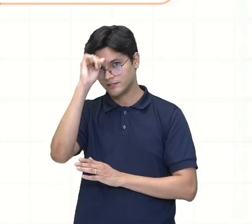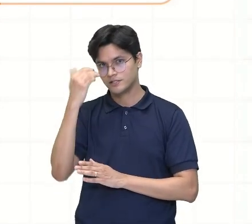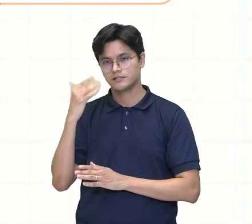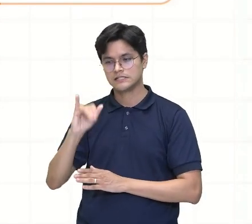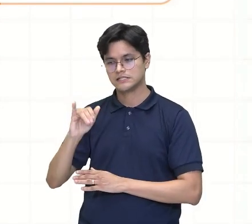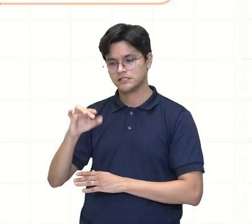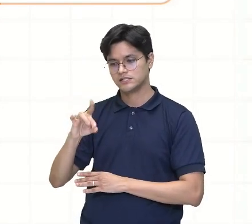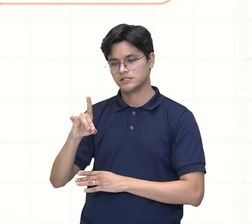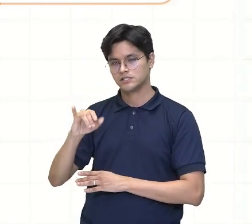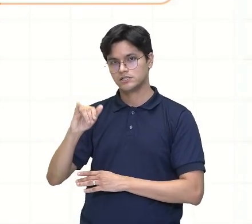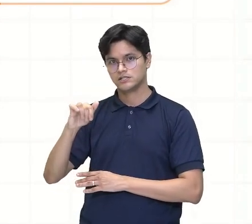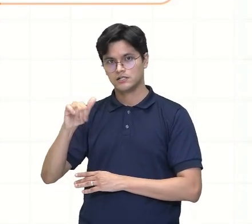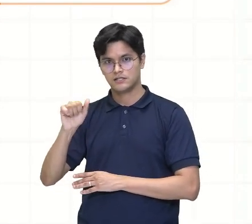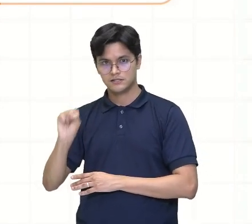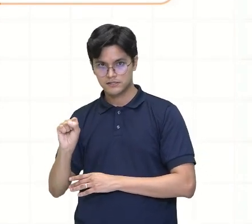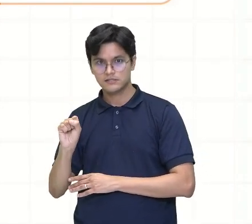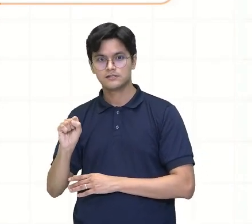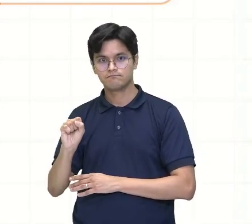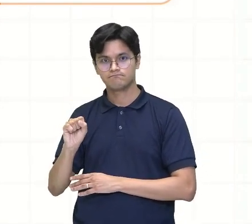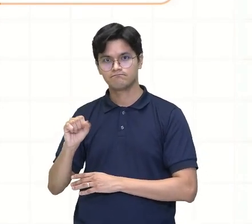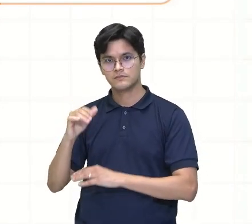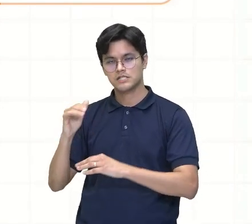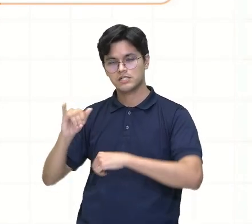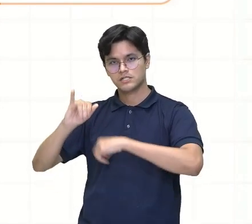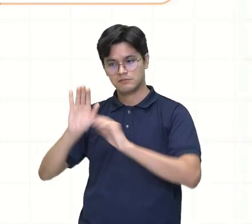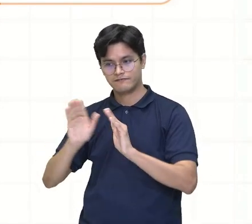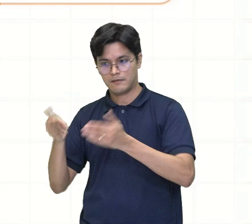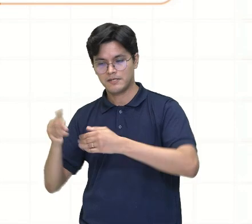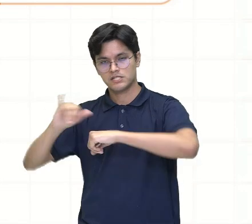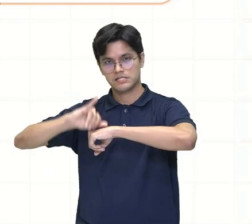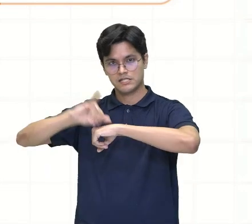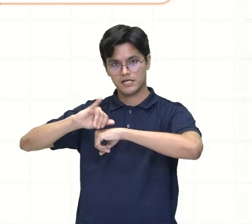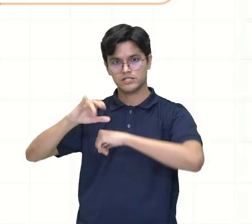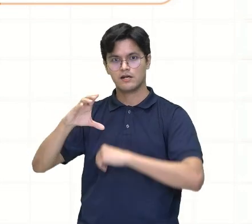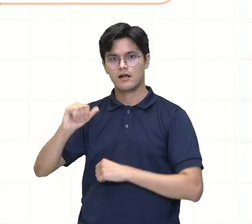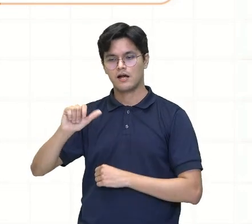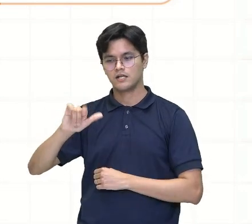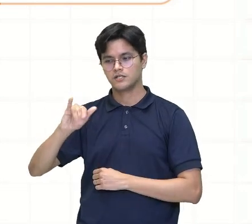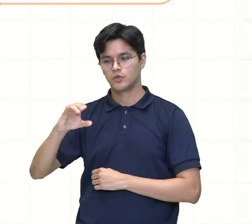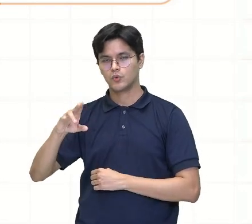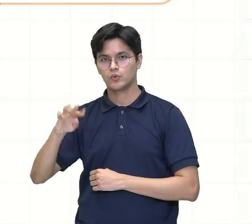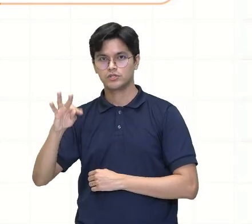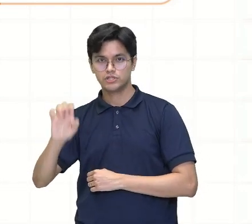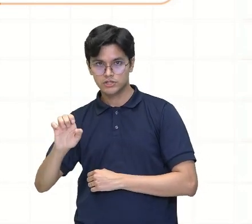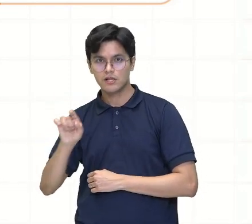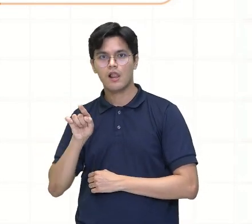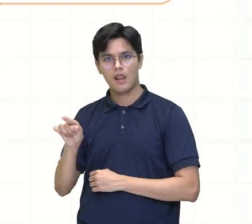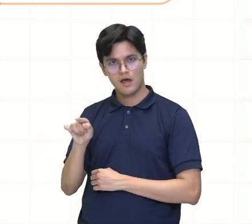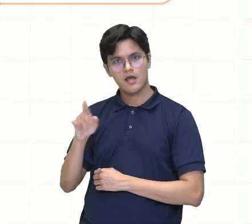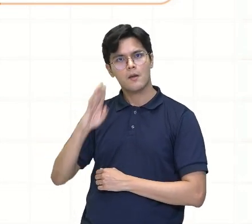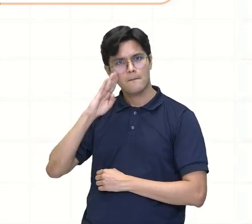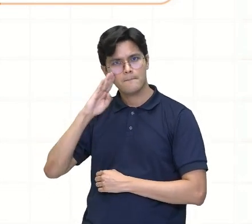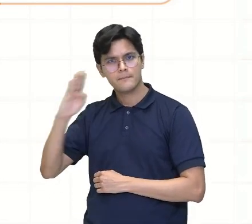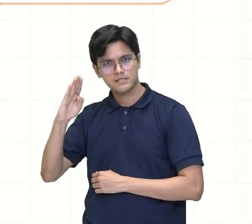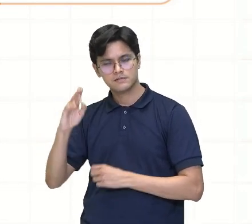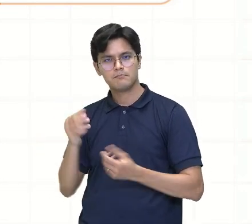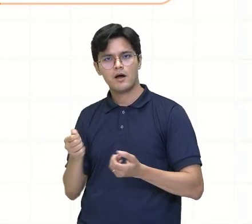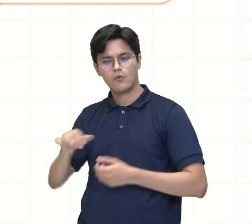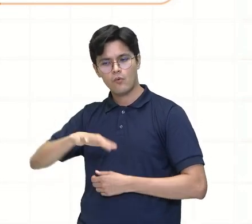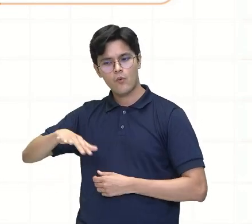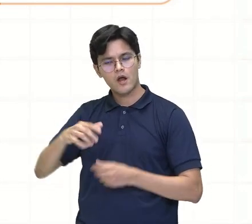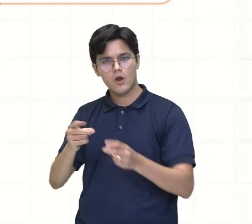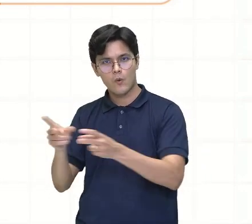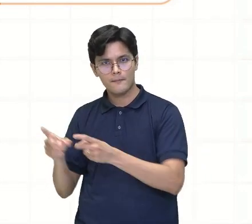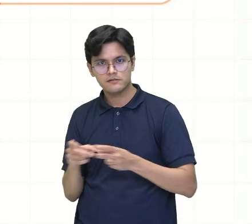cidade de Calicut. Então, a importância de Calicut é justamente por ela ser um centro comercial, era um centro de